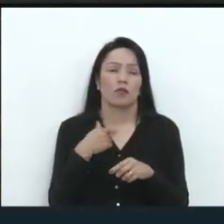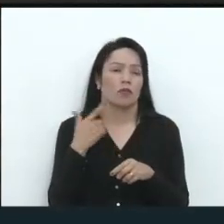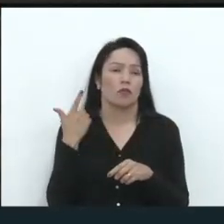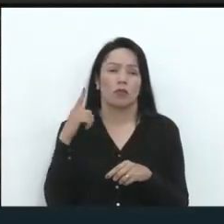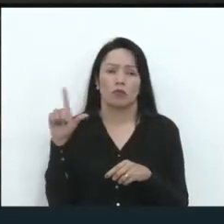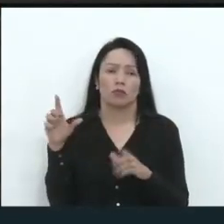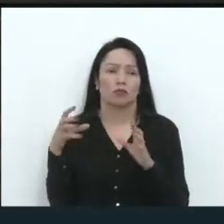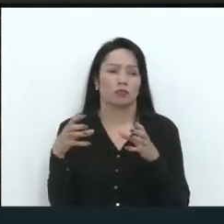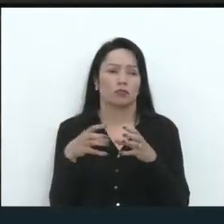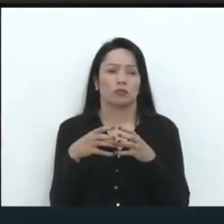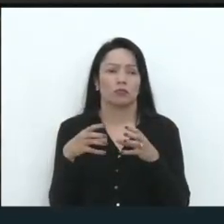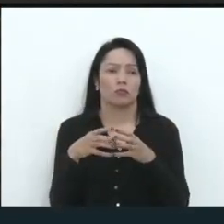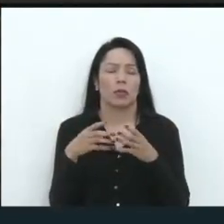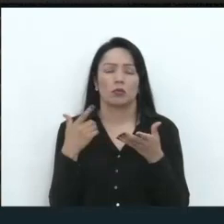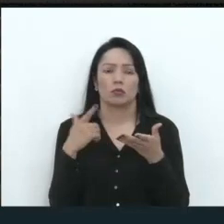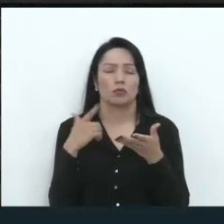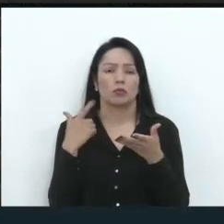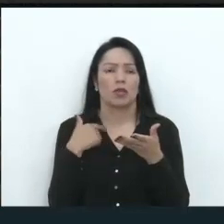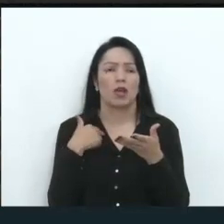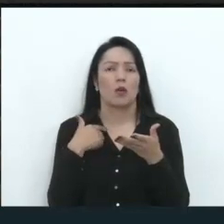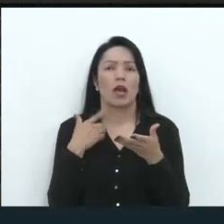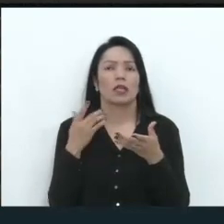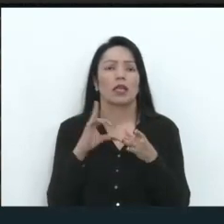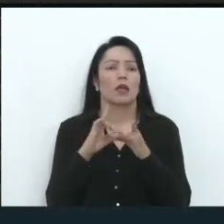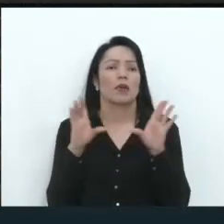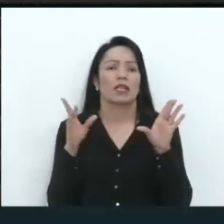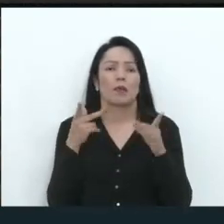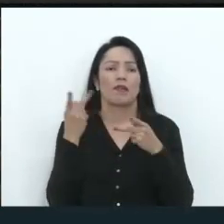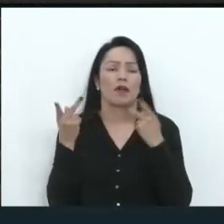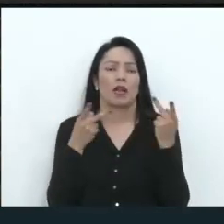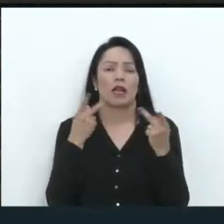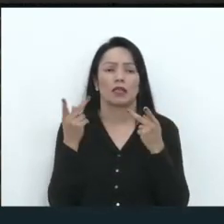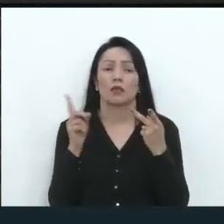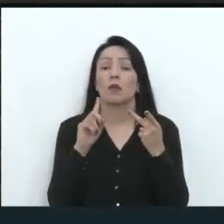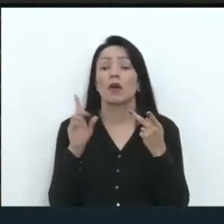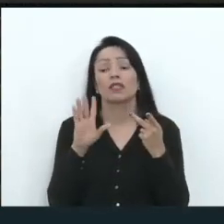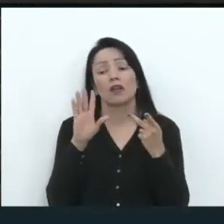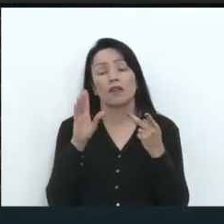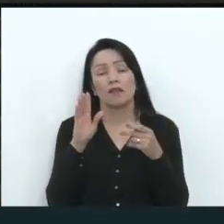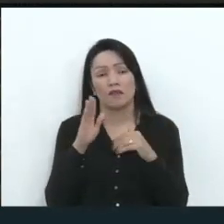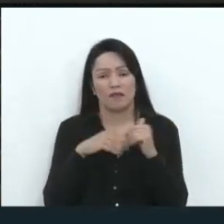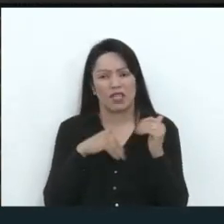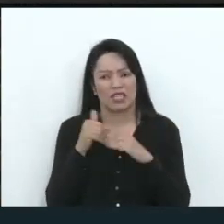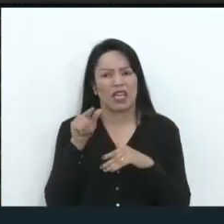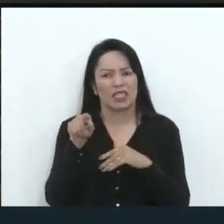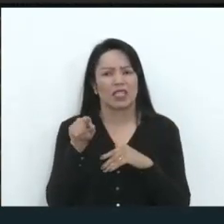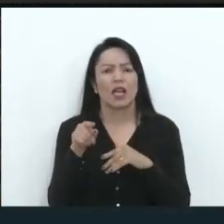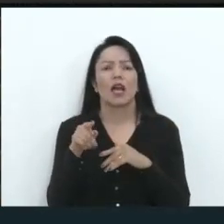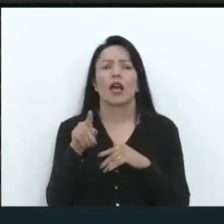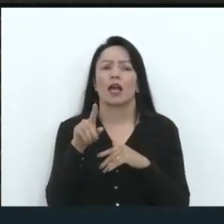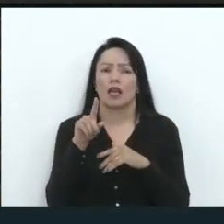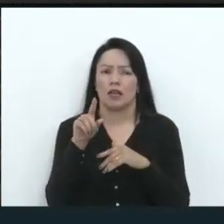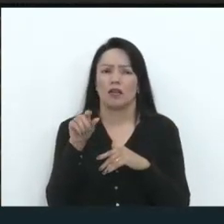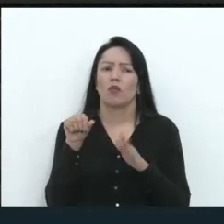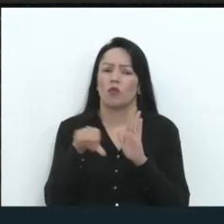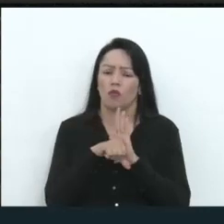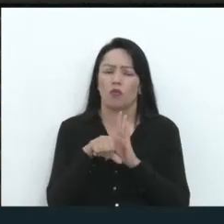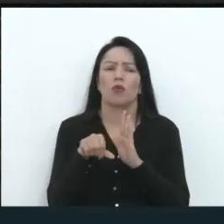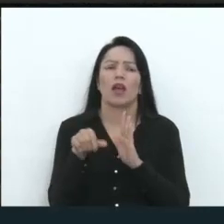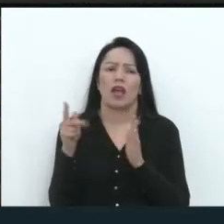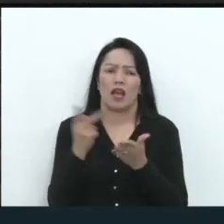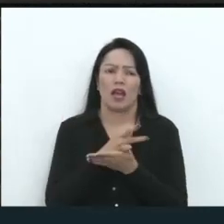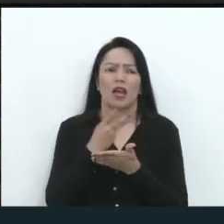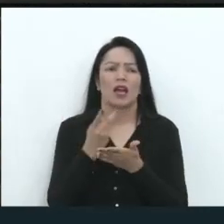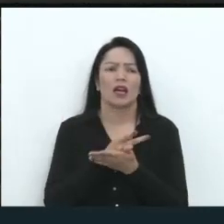tenho nenhuma procuração para falar, mas realmente o que fizeram com o presidente Lula foi uma canalice. Foi